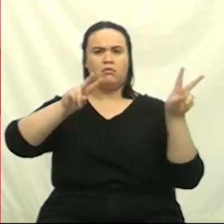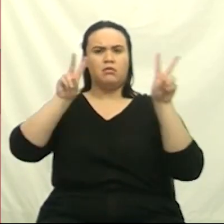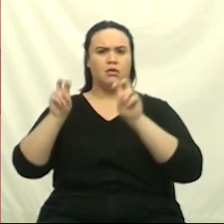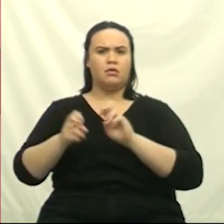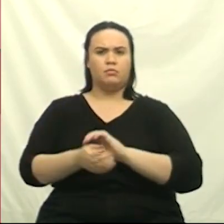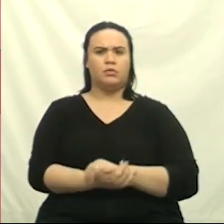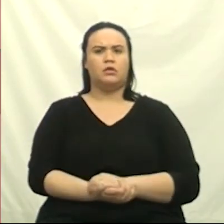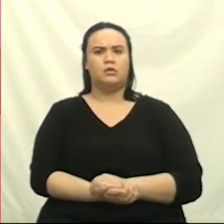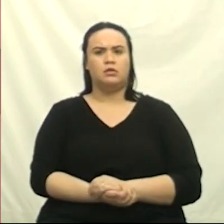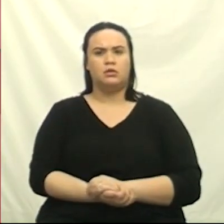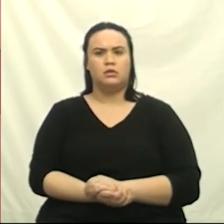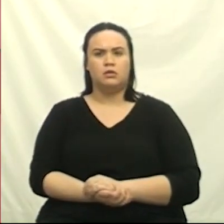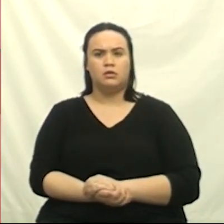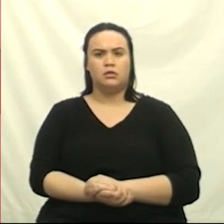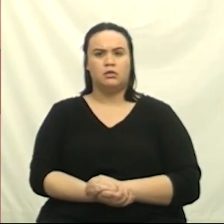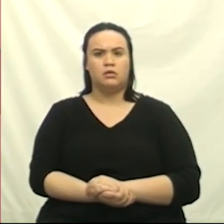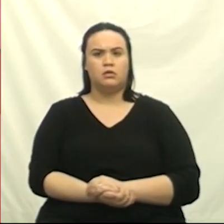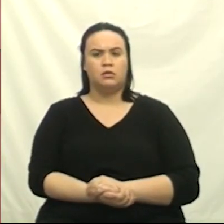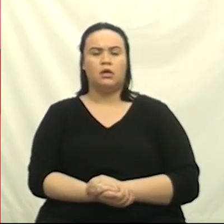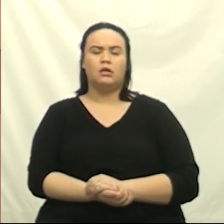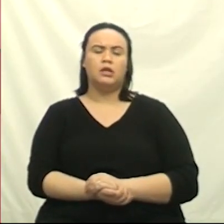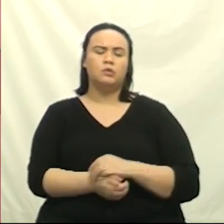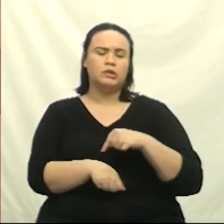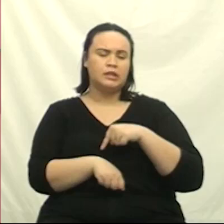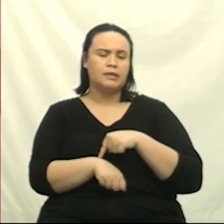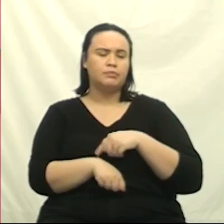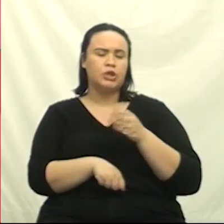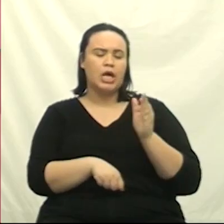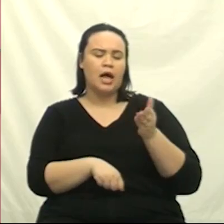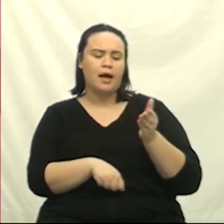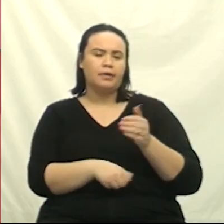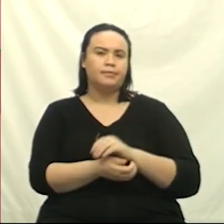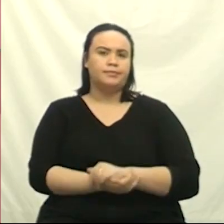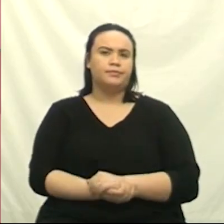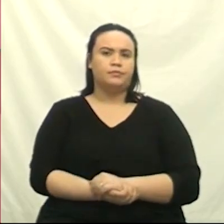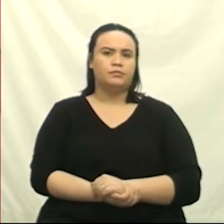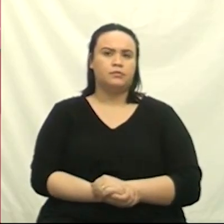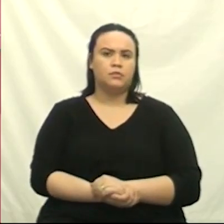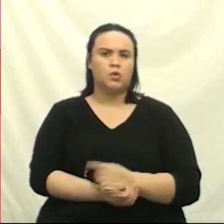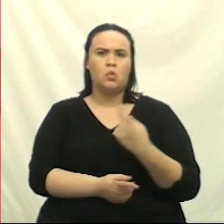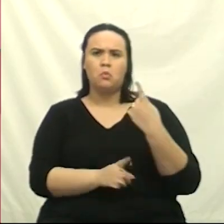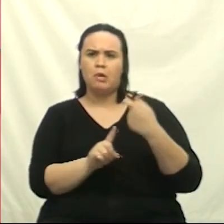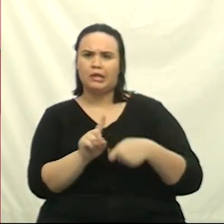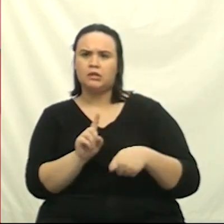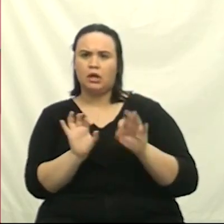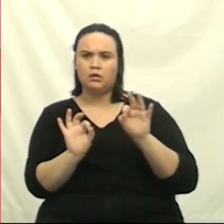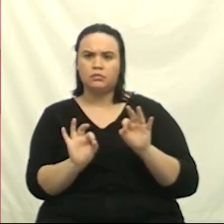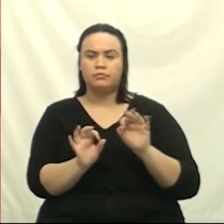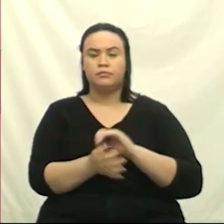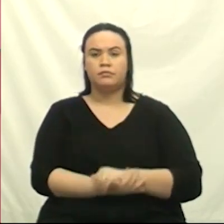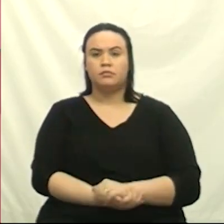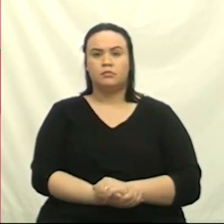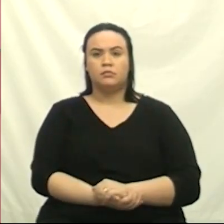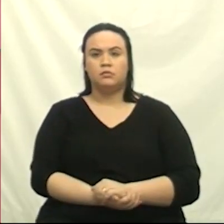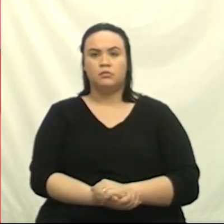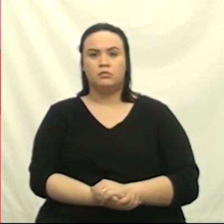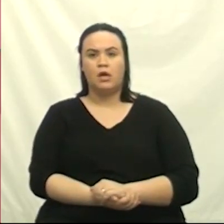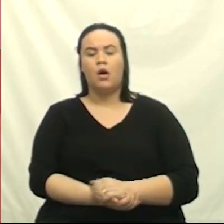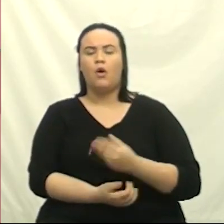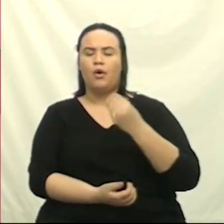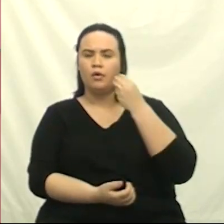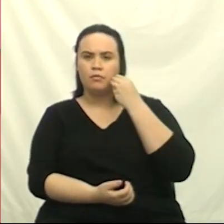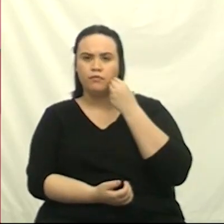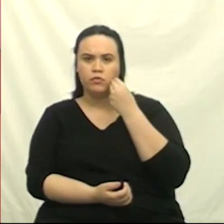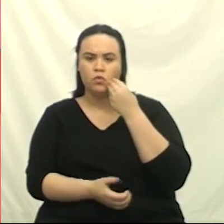está nessa casa tramitando há um certo tempo acho que já dá para dizer que quase um mês e claro no prazo regimental